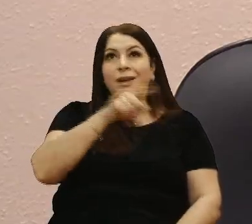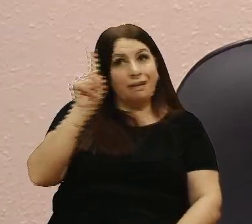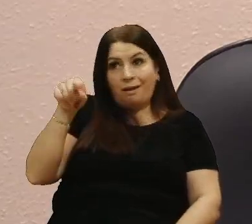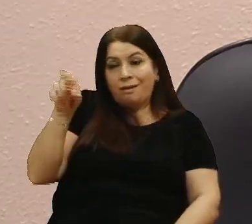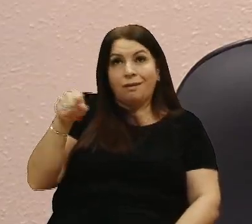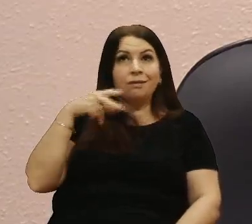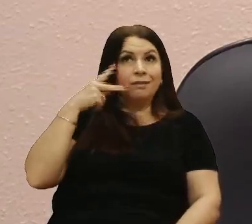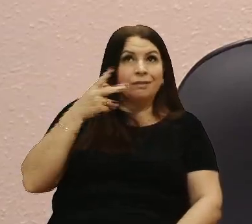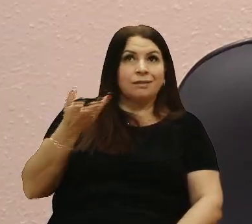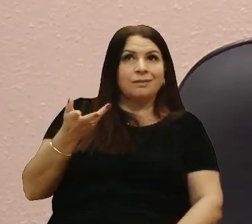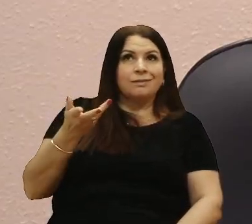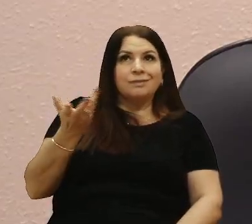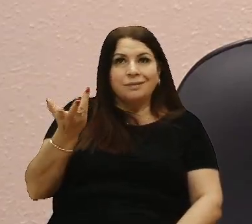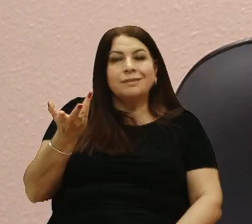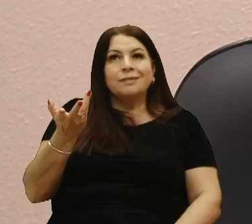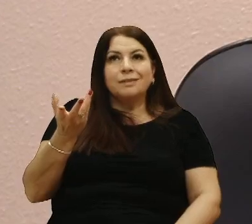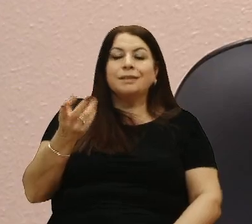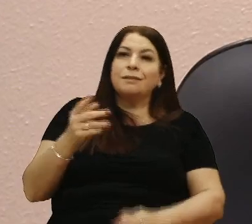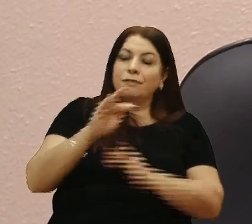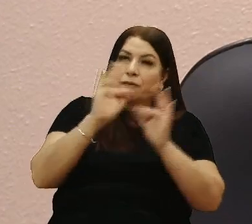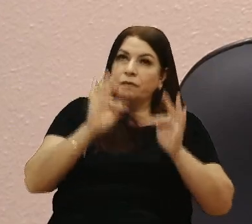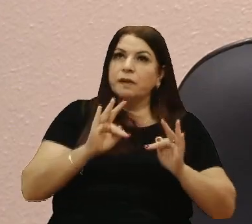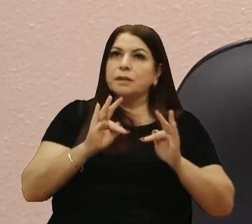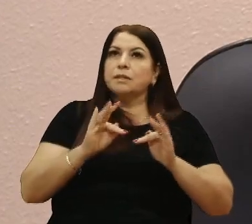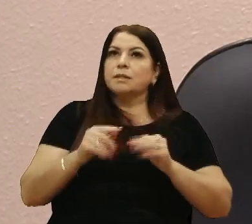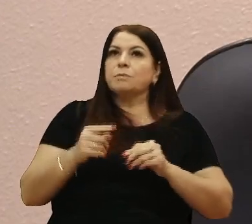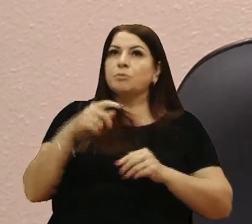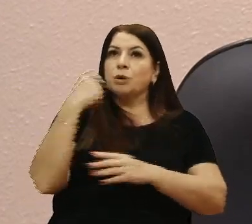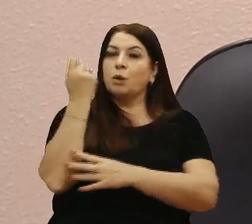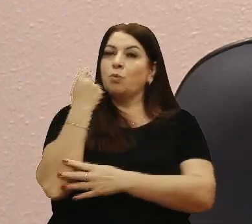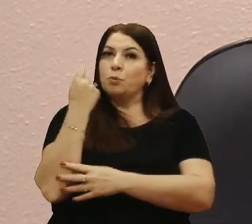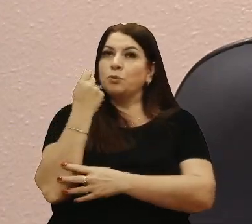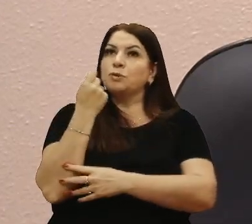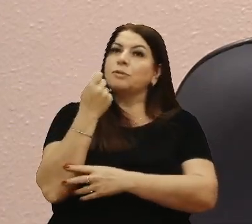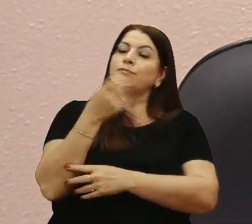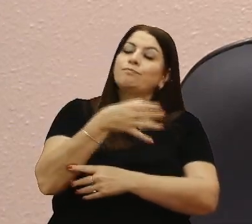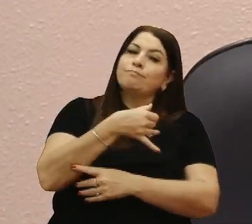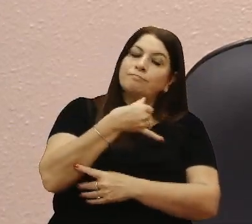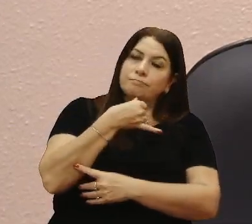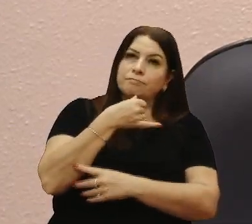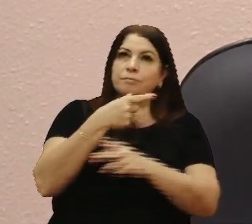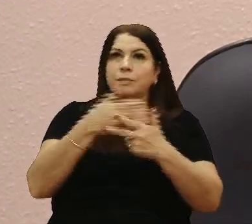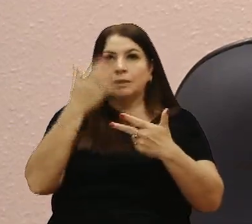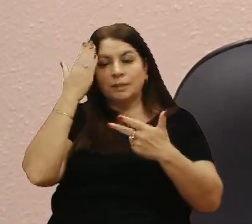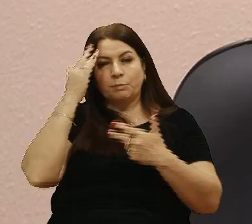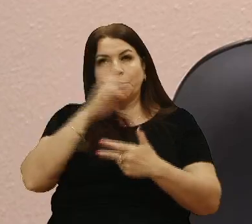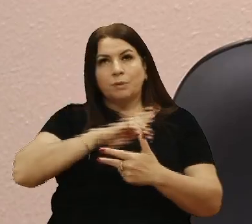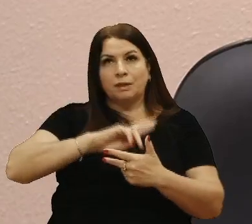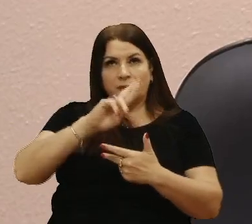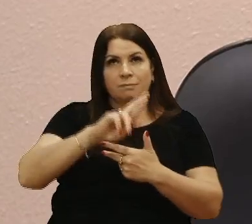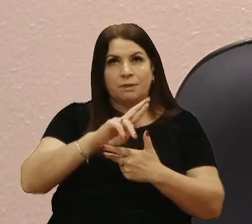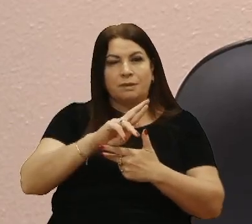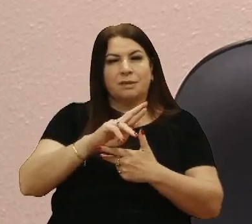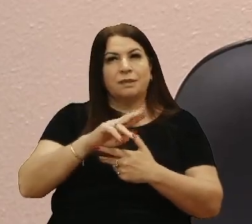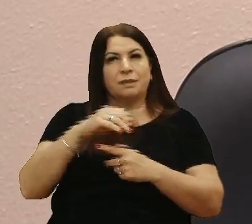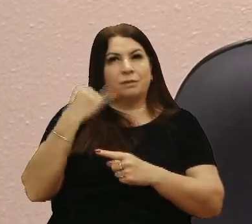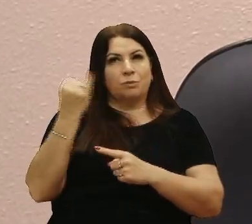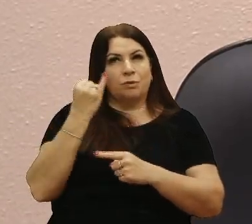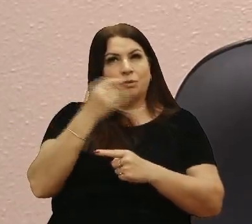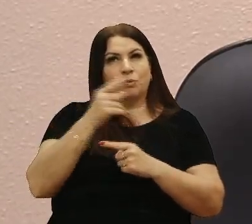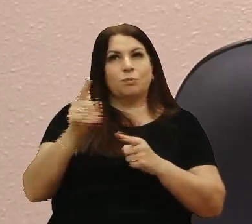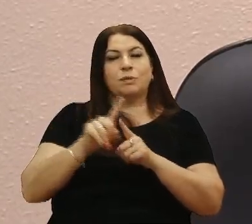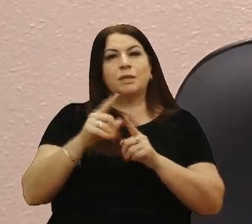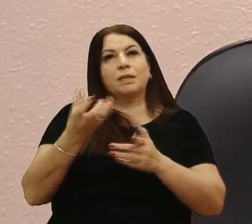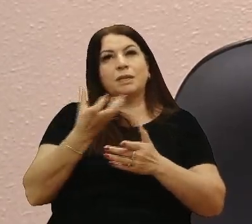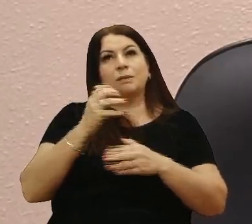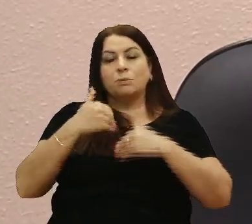ele. E isso, a gente fica feliz por ser um senador gaúcho, mas ficamos tristes porque sabemos que a representação ela é fundamental, assim como